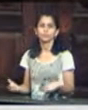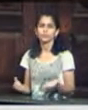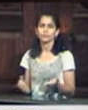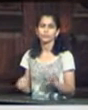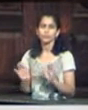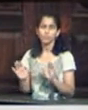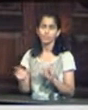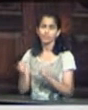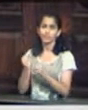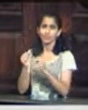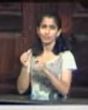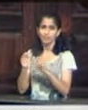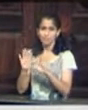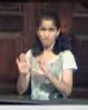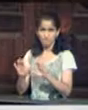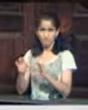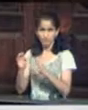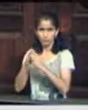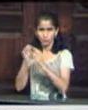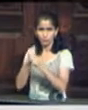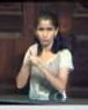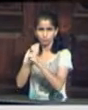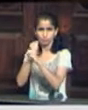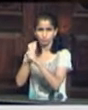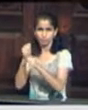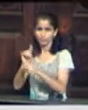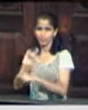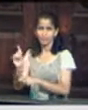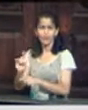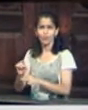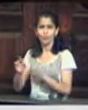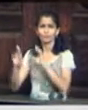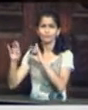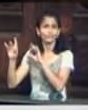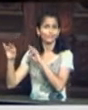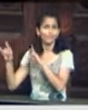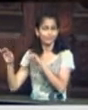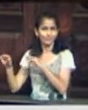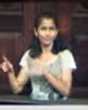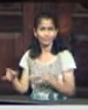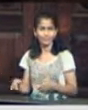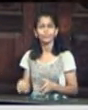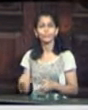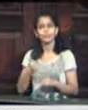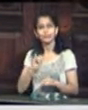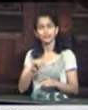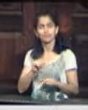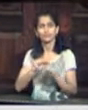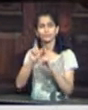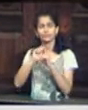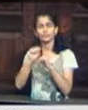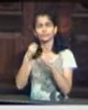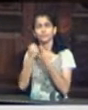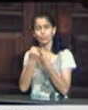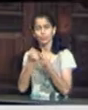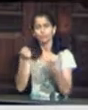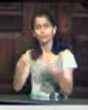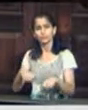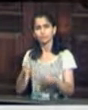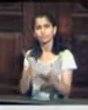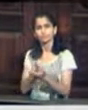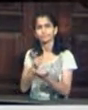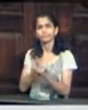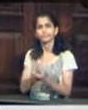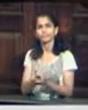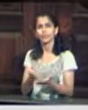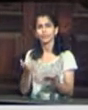as casas. Isso precisa ser denunciado. É a luta social que conseguiu hoje acabar com o aluguel social deve se manter, porque as famílias